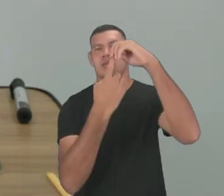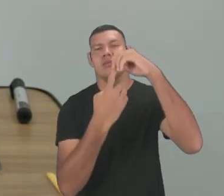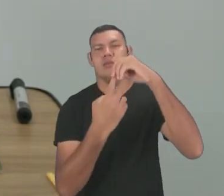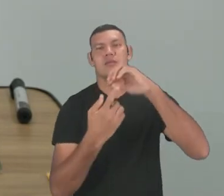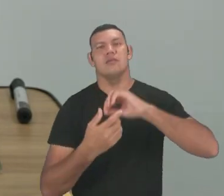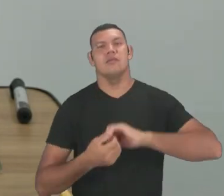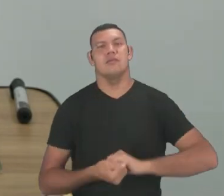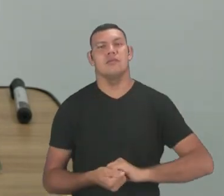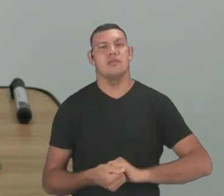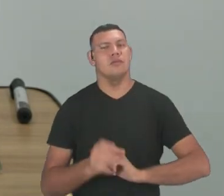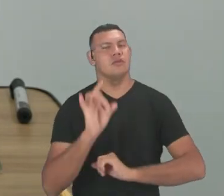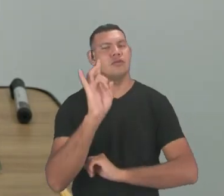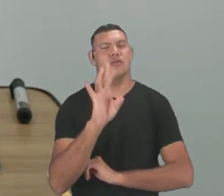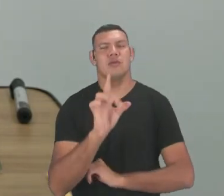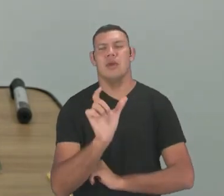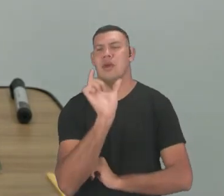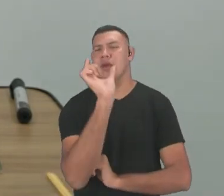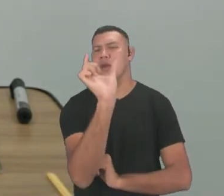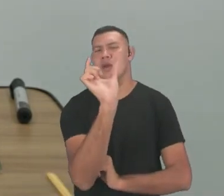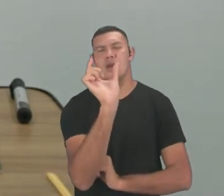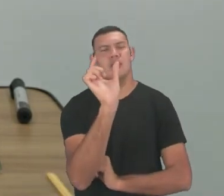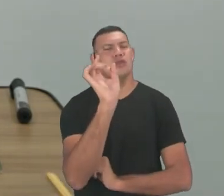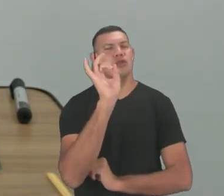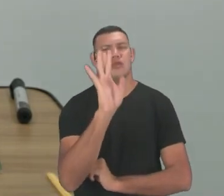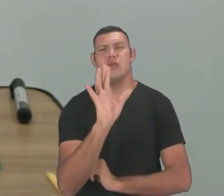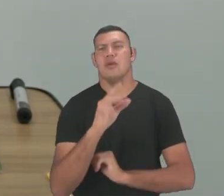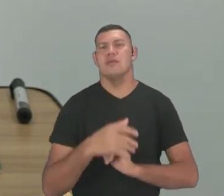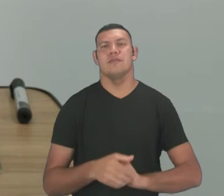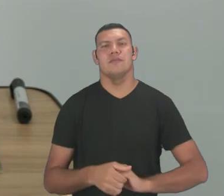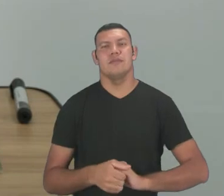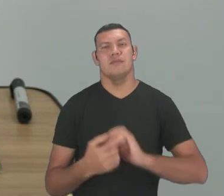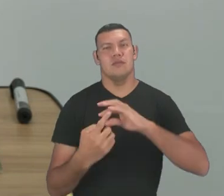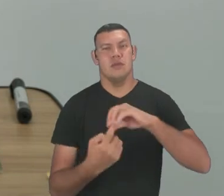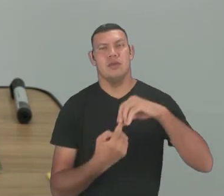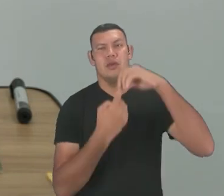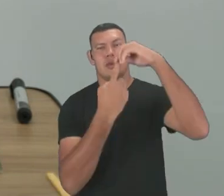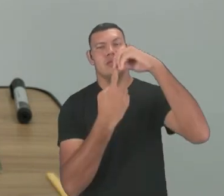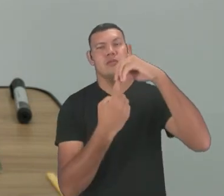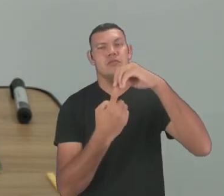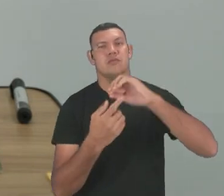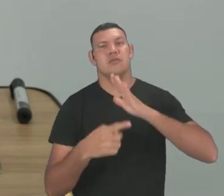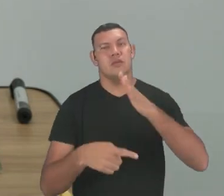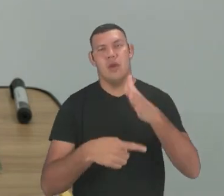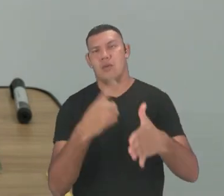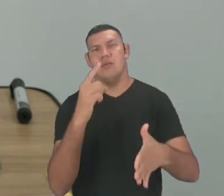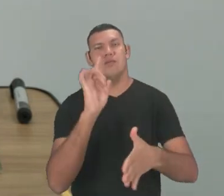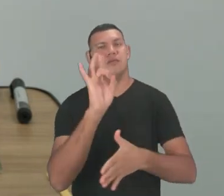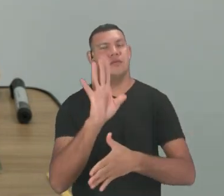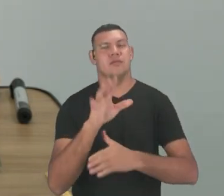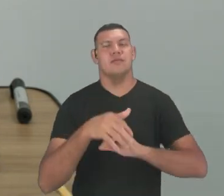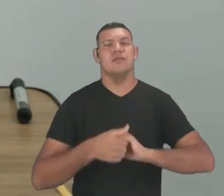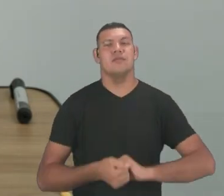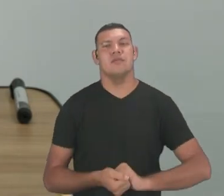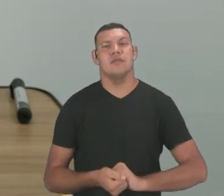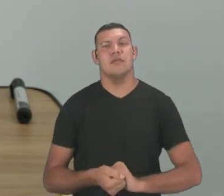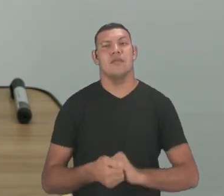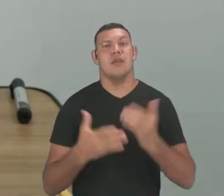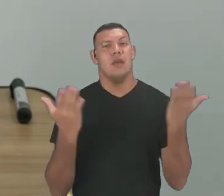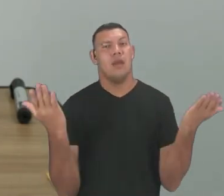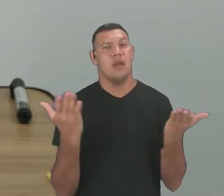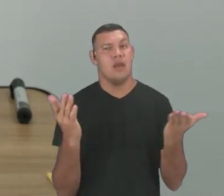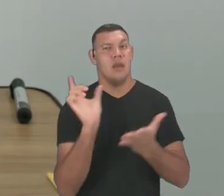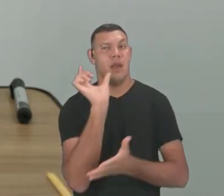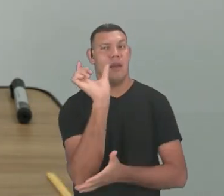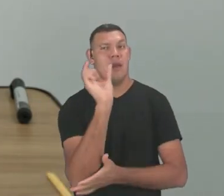uma sílaba um pedacinho um som mão abrimos a nossa boca uma única vez mão a